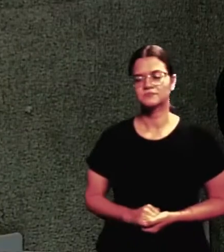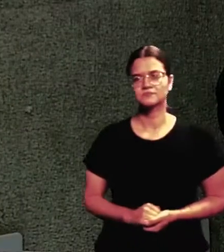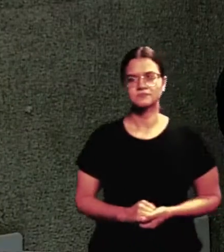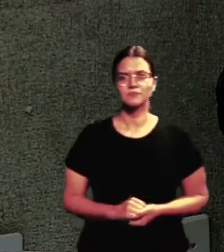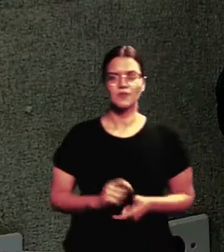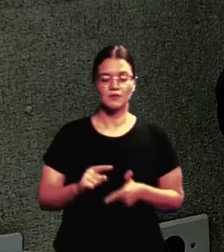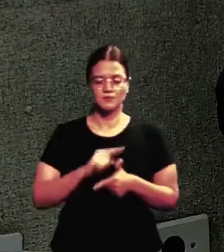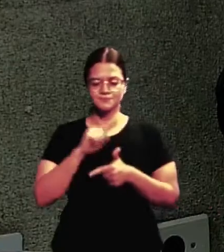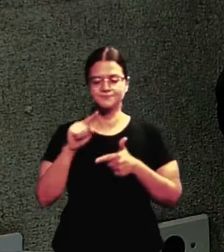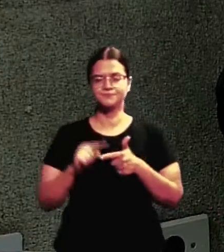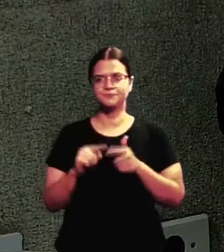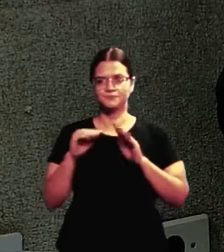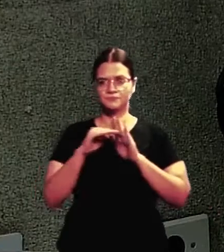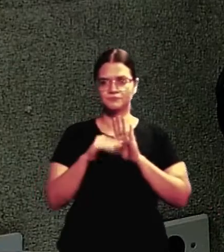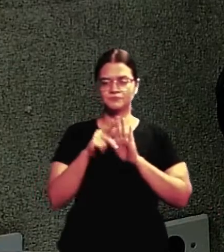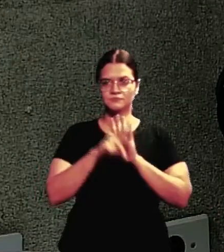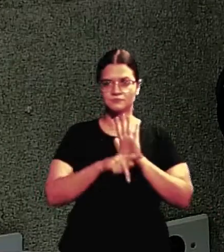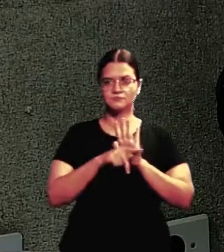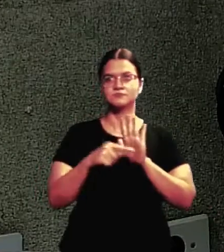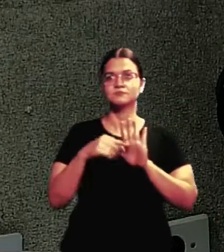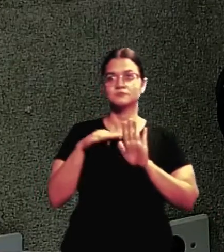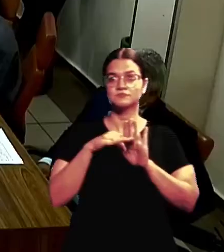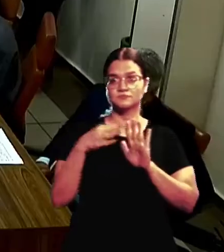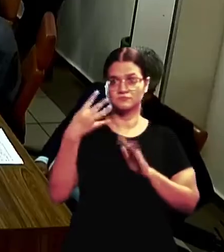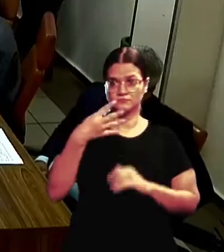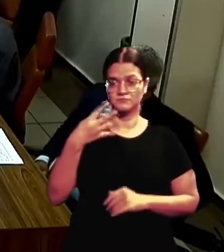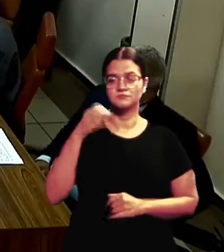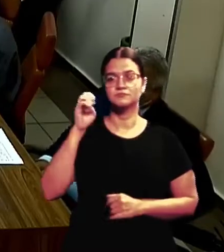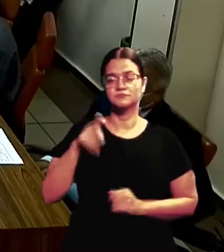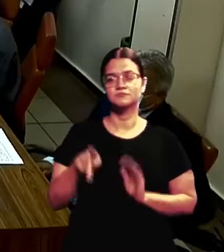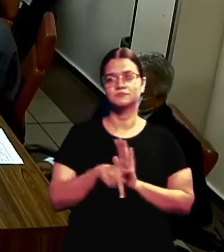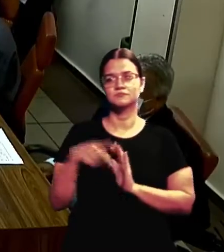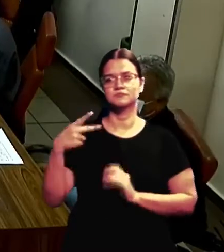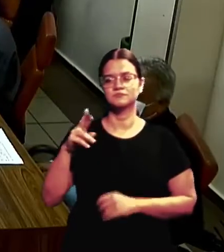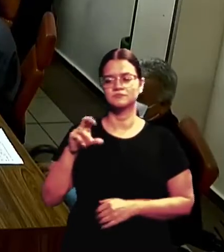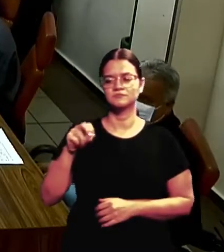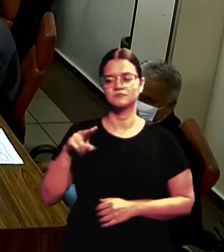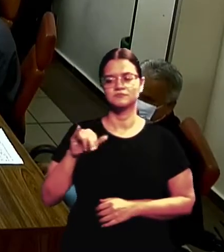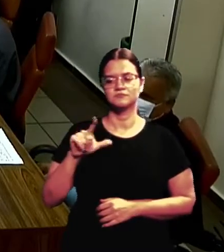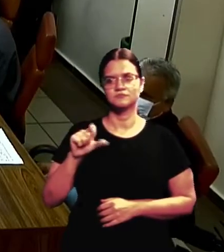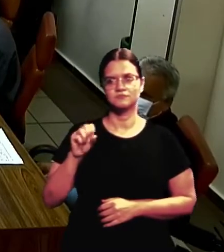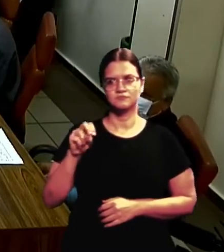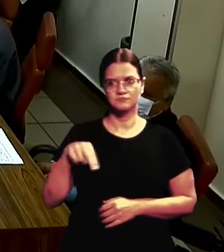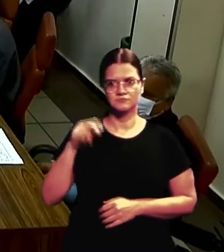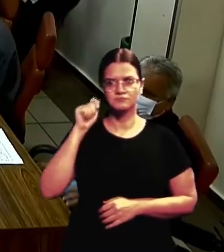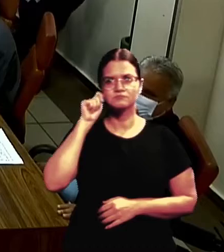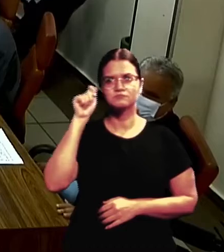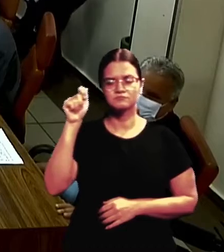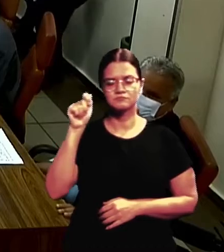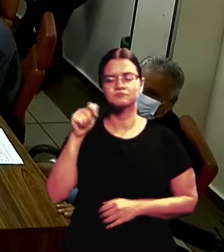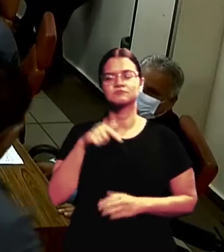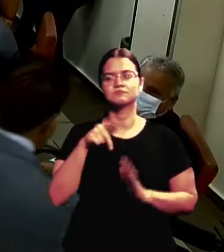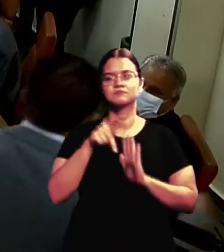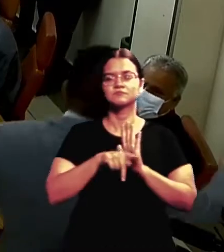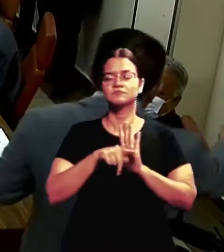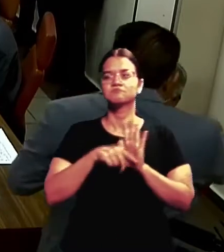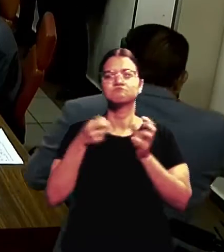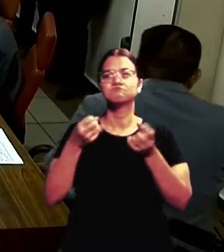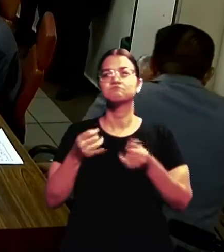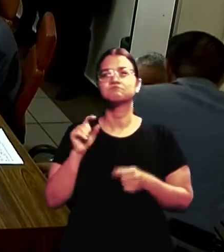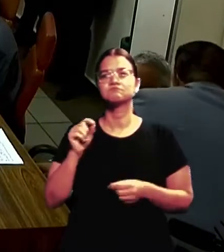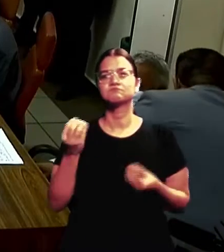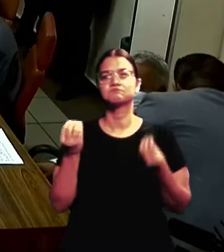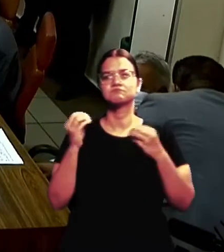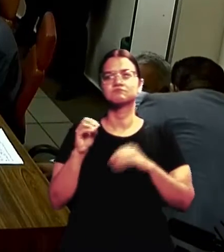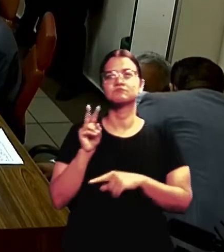item da pauta, item 4. Agora sim, projeto do vereador Ronilson Reis também. Projeto número 179/2021, que dispõe sobre